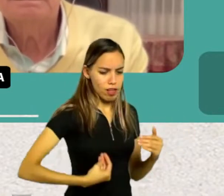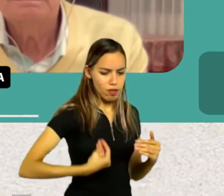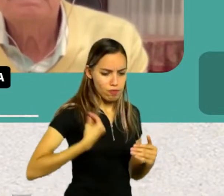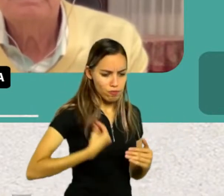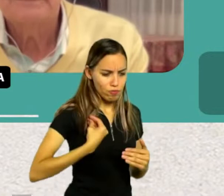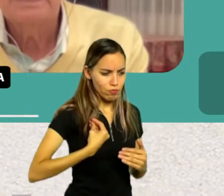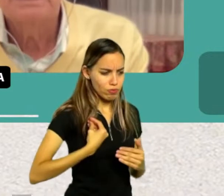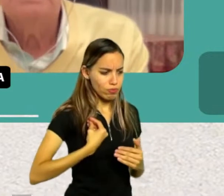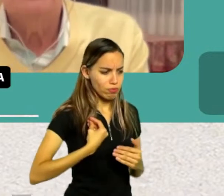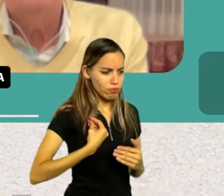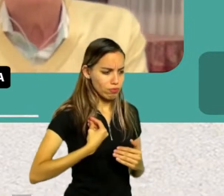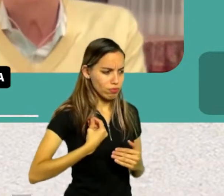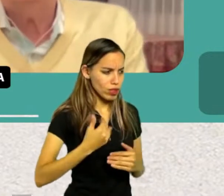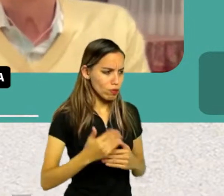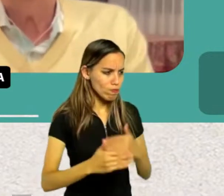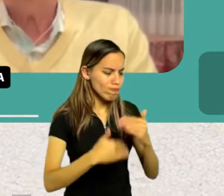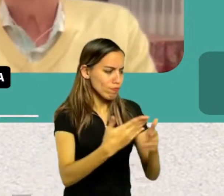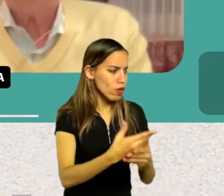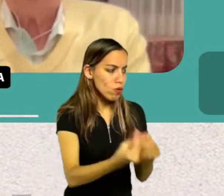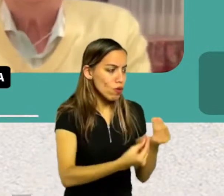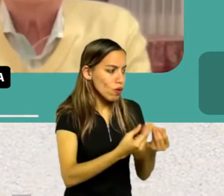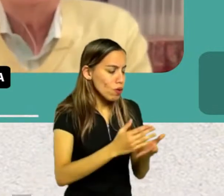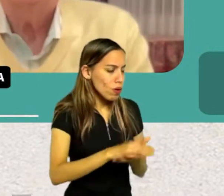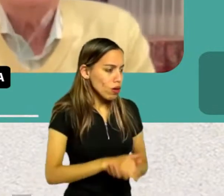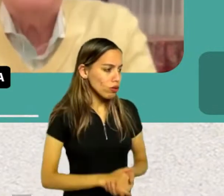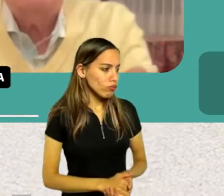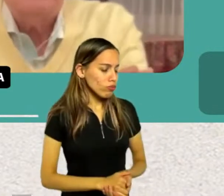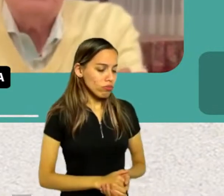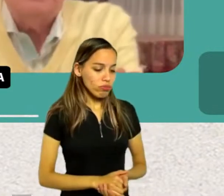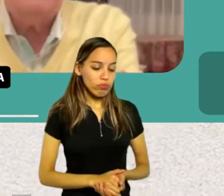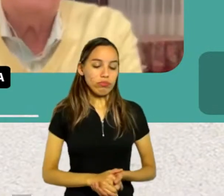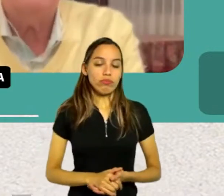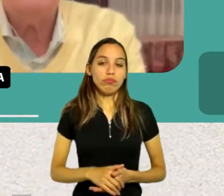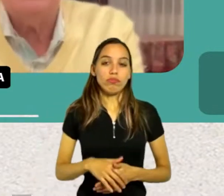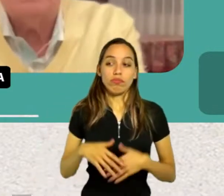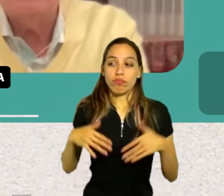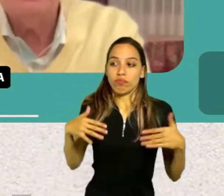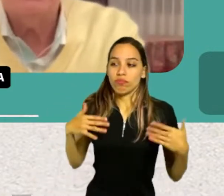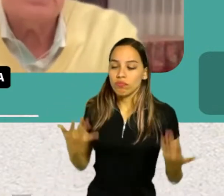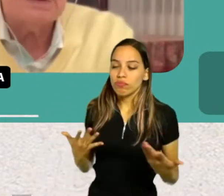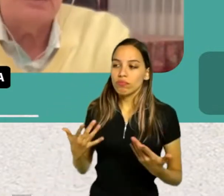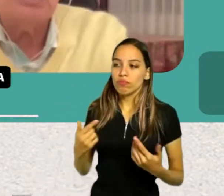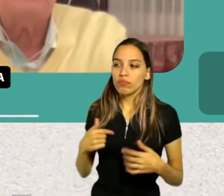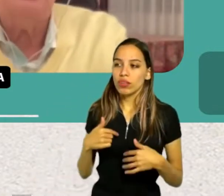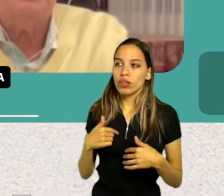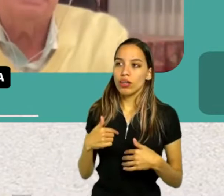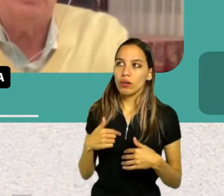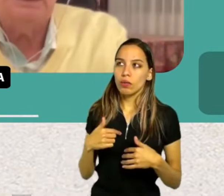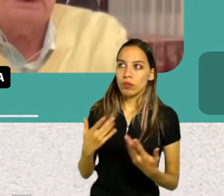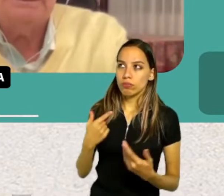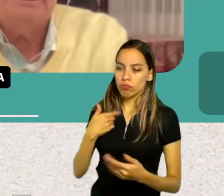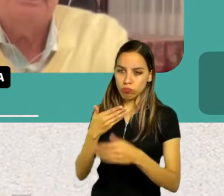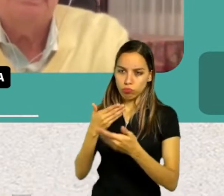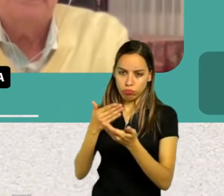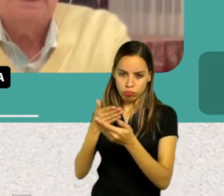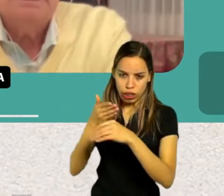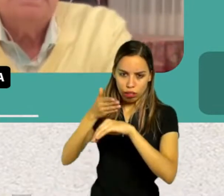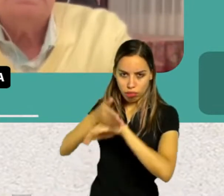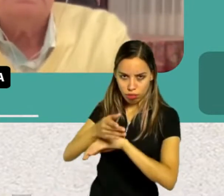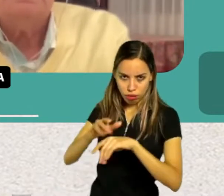como? Olha, quando entrei na faculdade, comecei a dar aula em cursinho, já no primeiro ano.